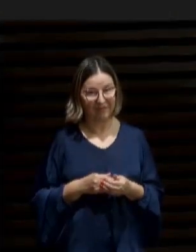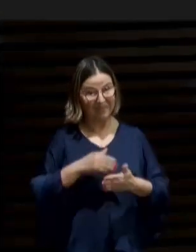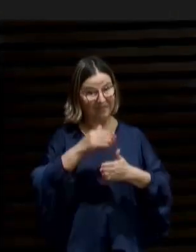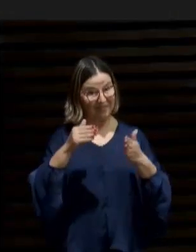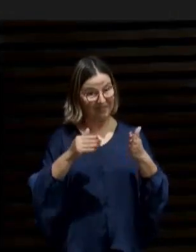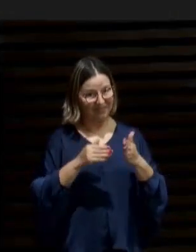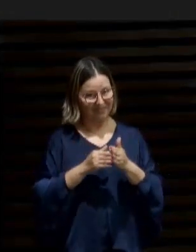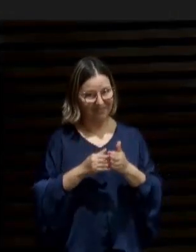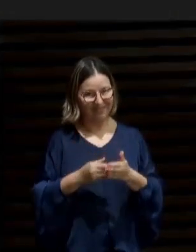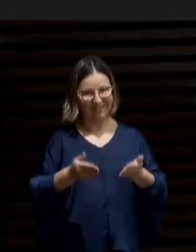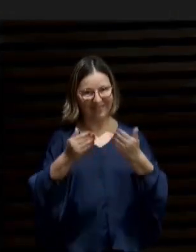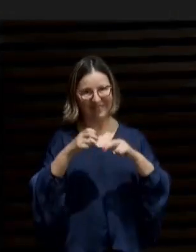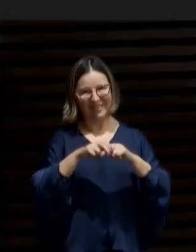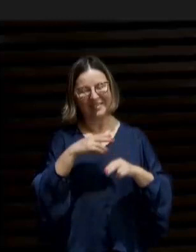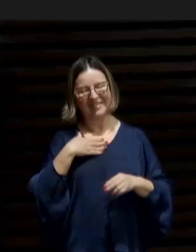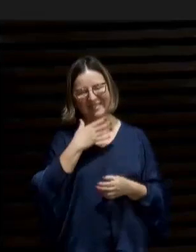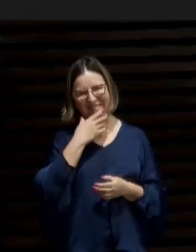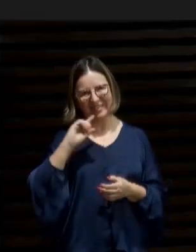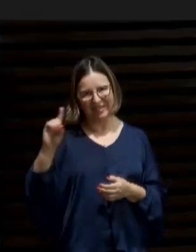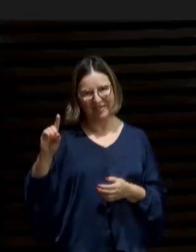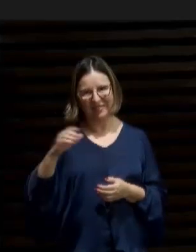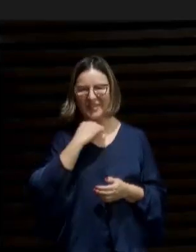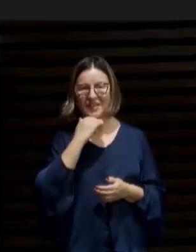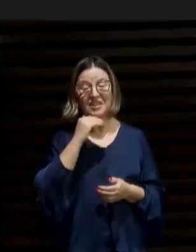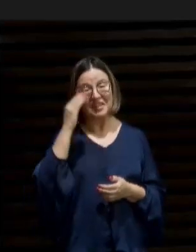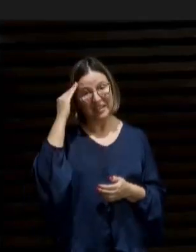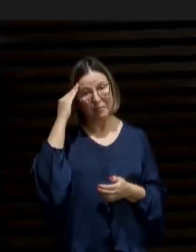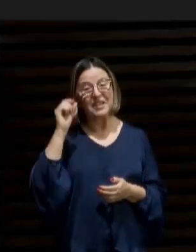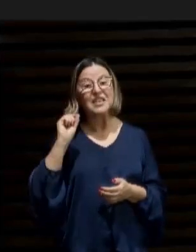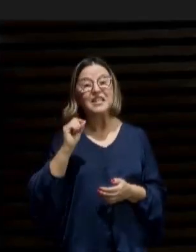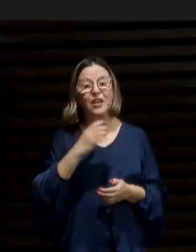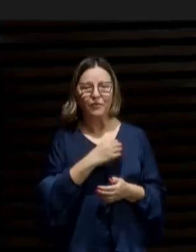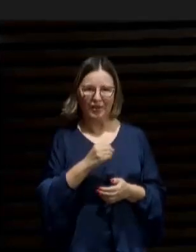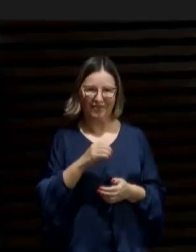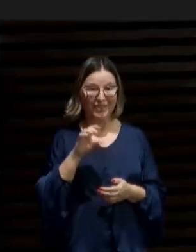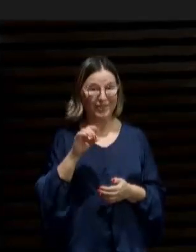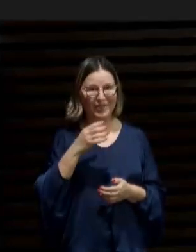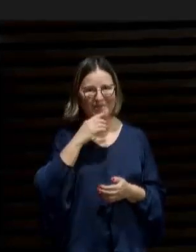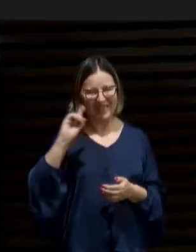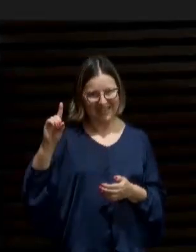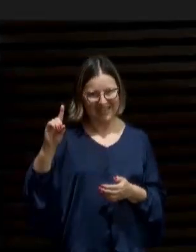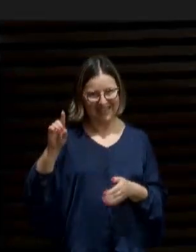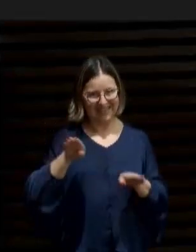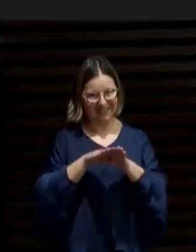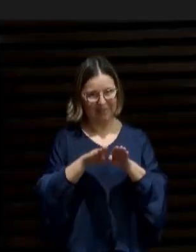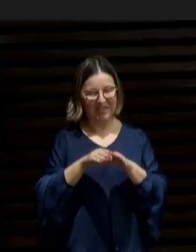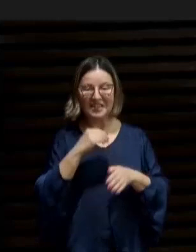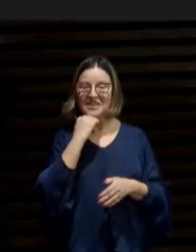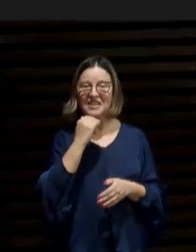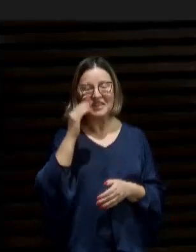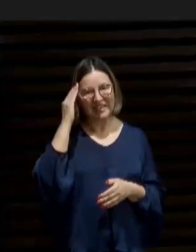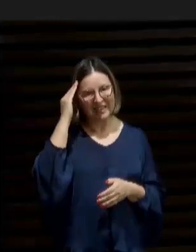Tudo me foi entregue por meu Pai. Ninguém sabe quem é o Filho, senão o Pai. E também ninguém